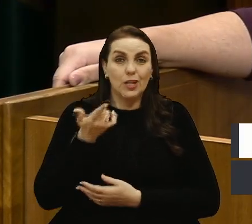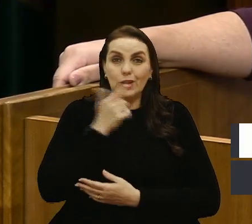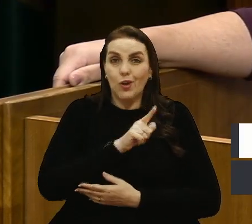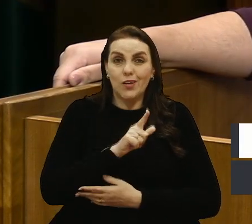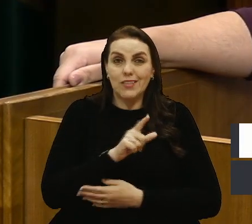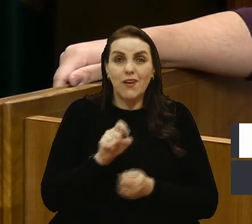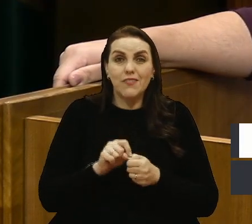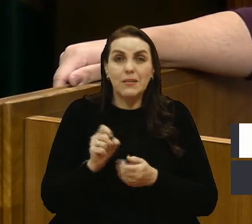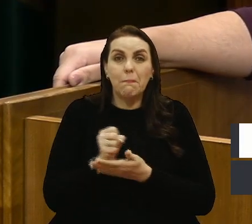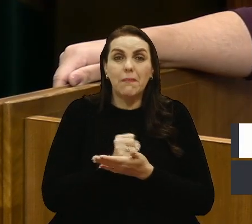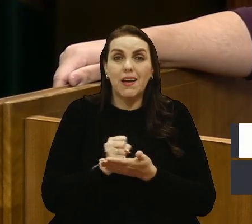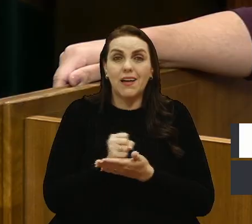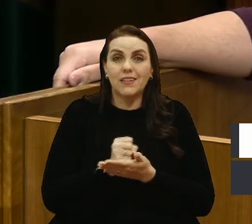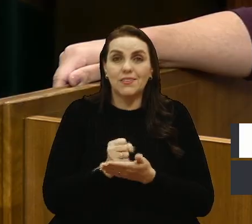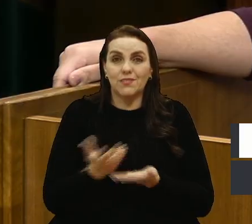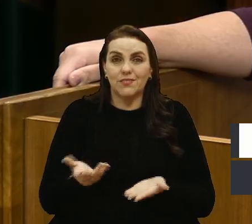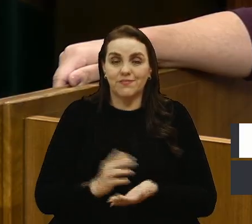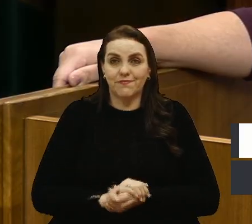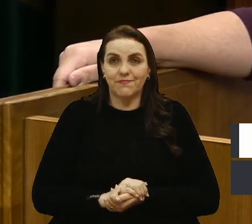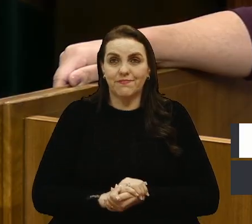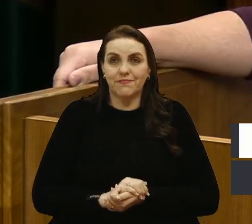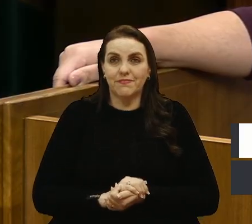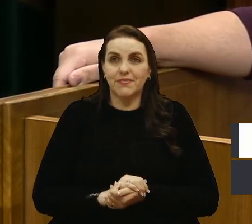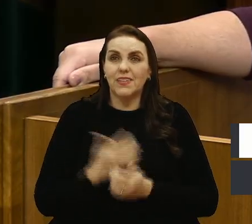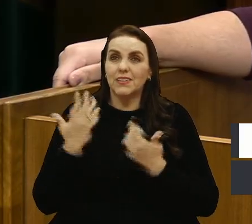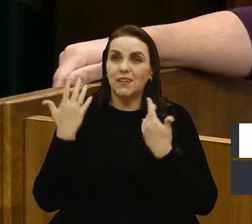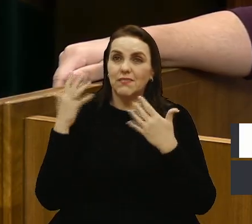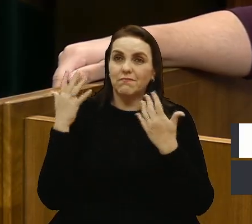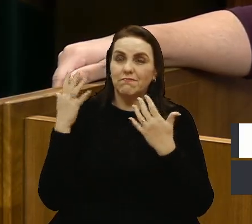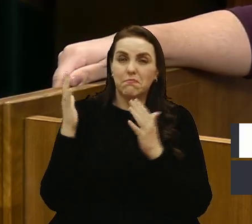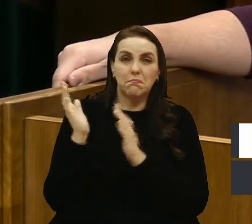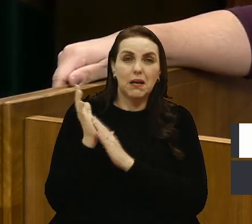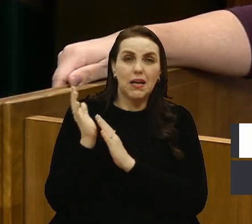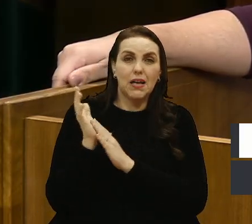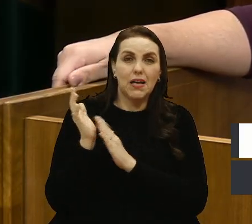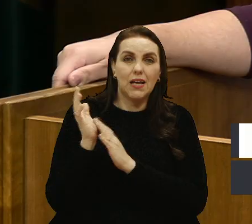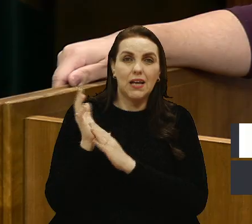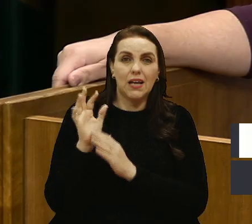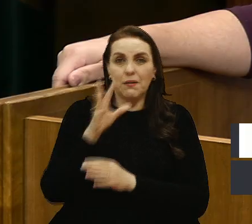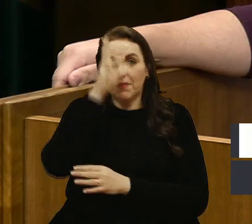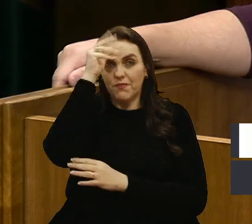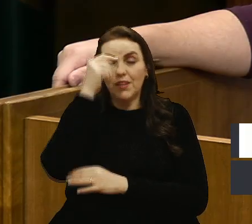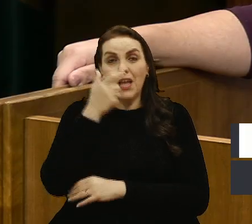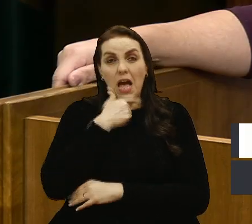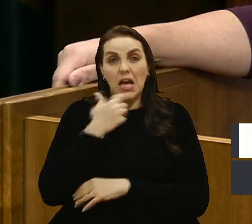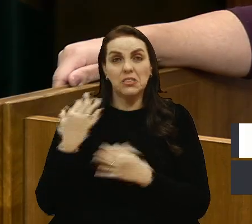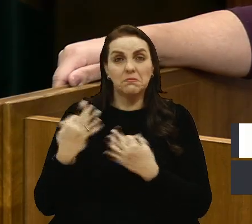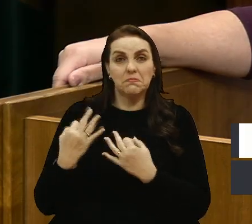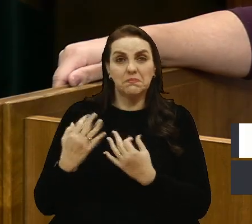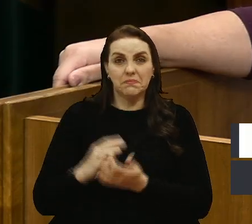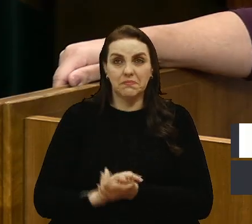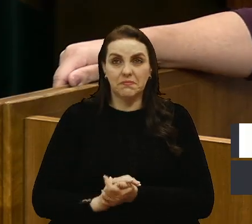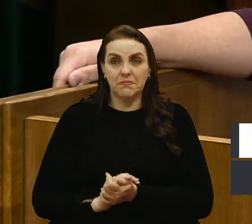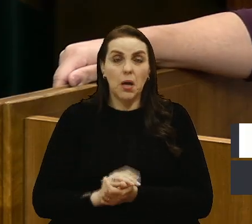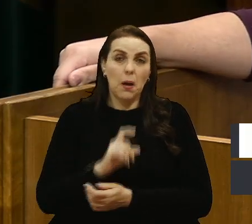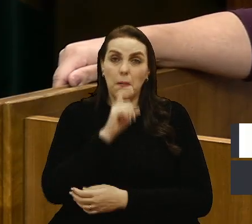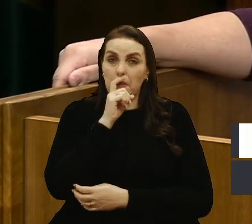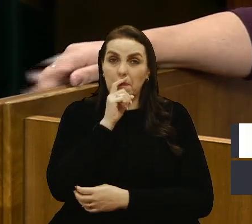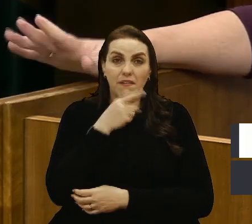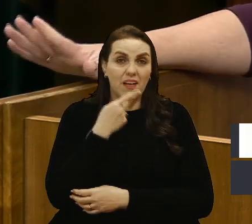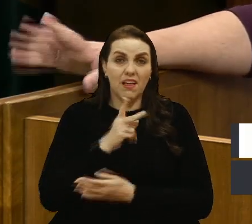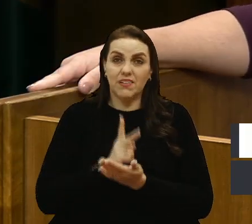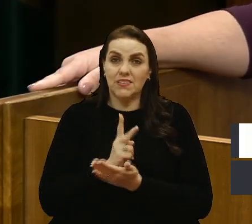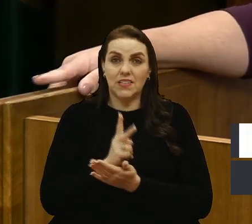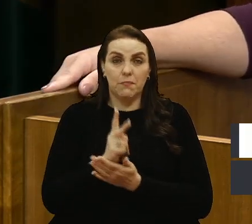o básico. E daí aplaudir o prefeito, acham que estão fazendo grande coisa. Meu pai já diz muitas vezes,